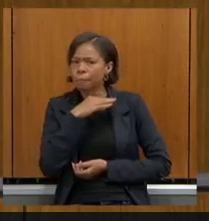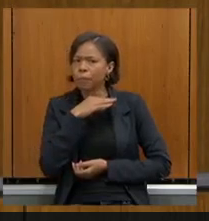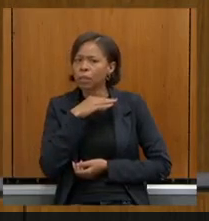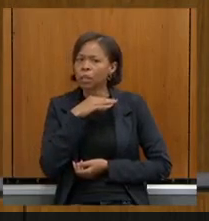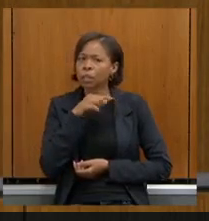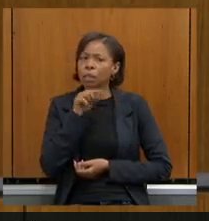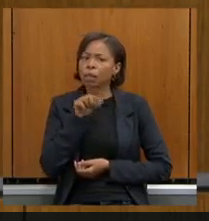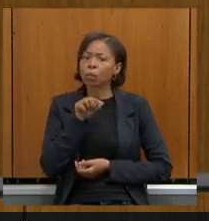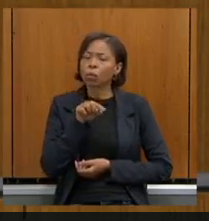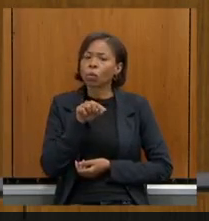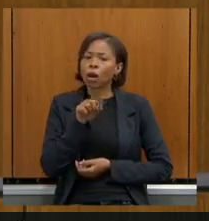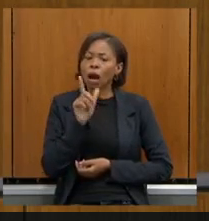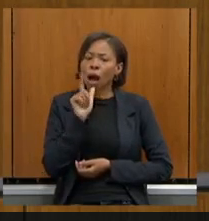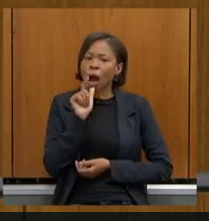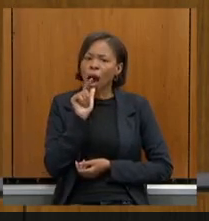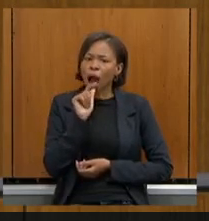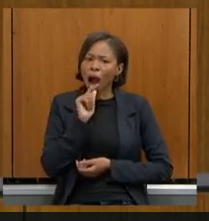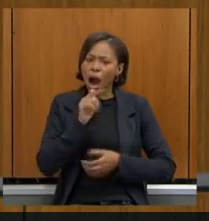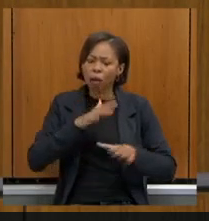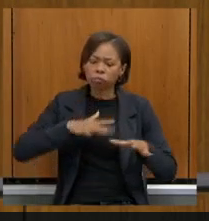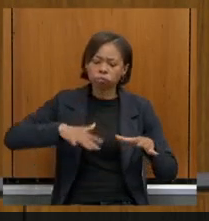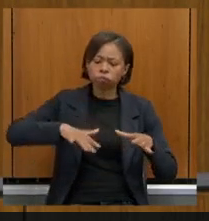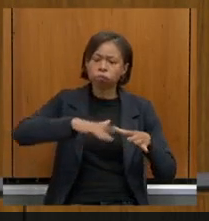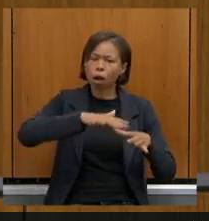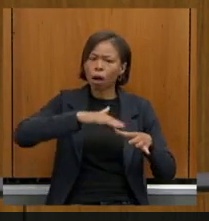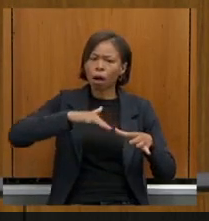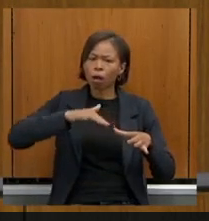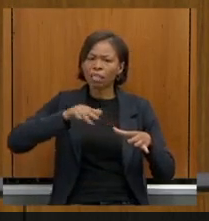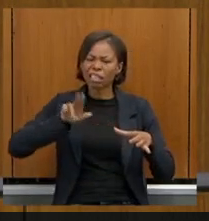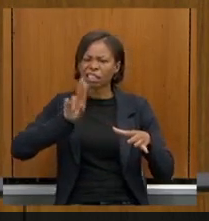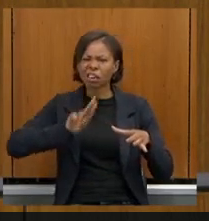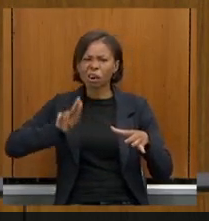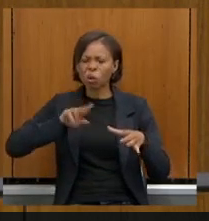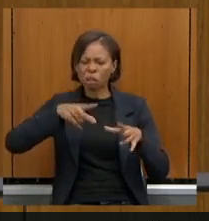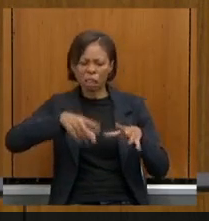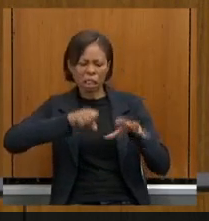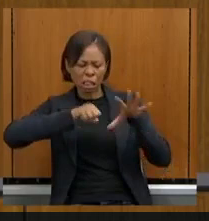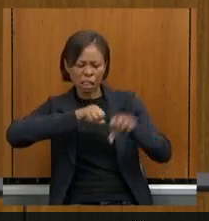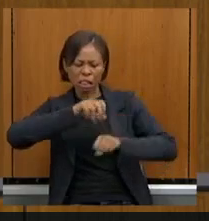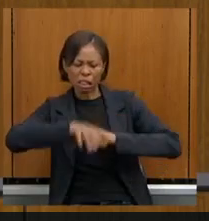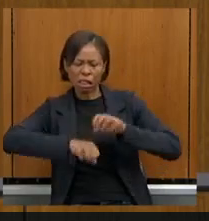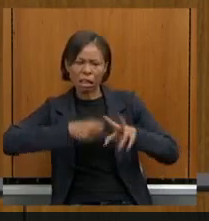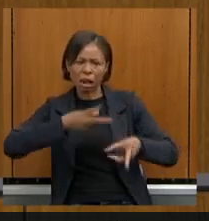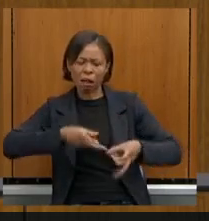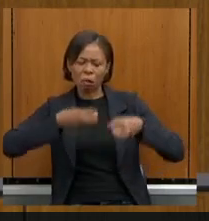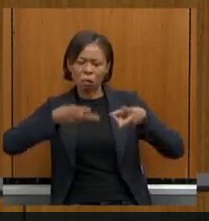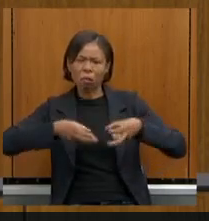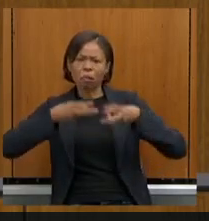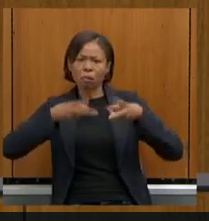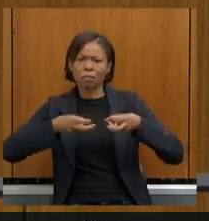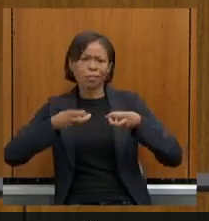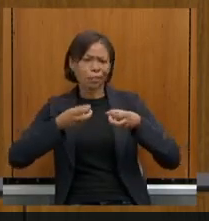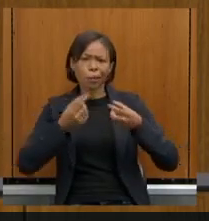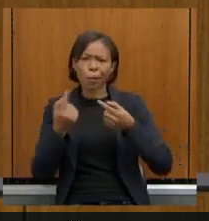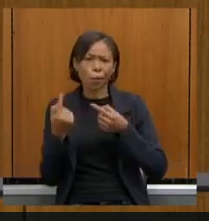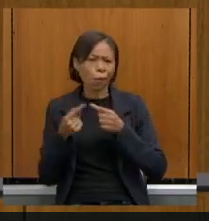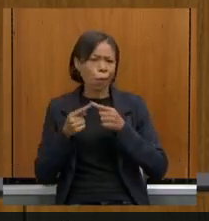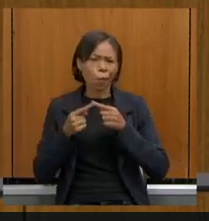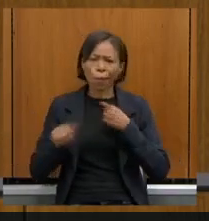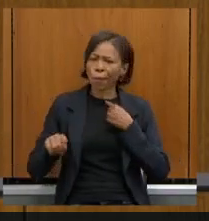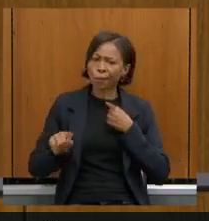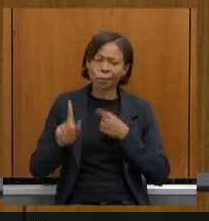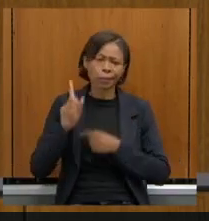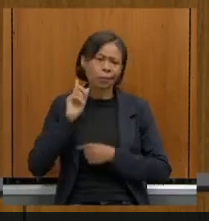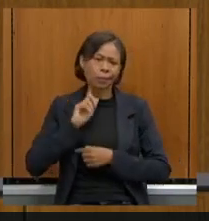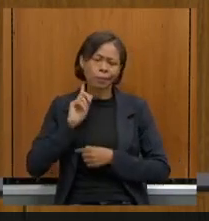a captura das nossas águas para usos diversos que são contra os interesses de Minas bem como essa